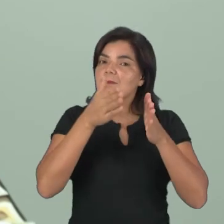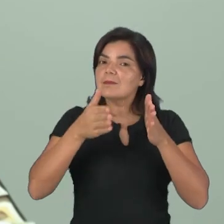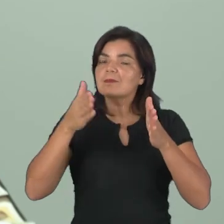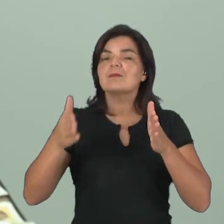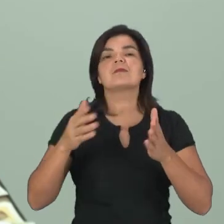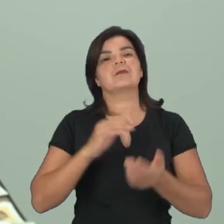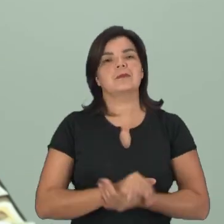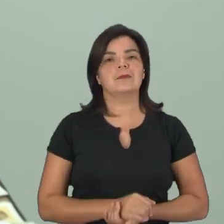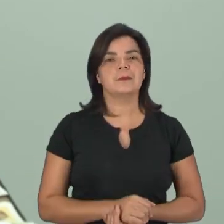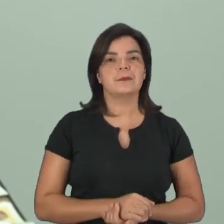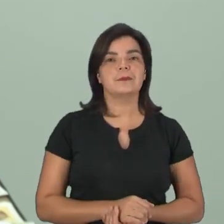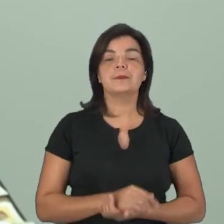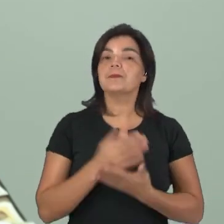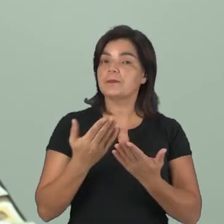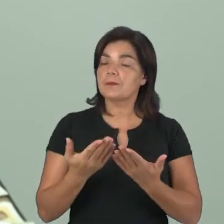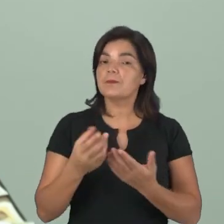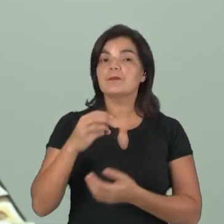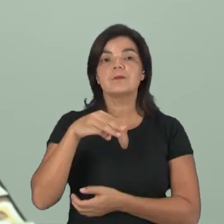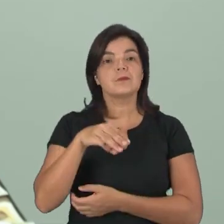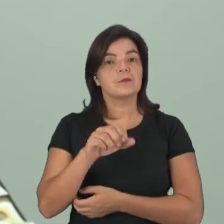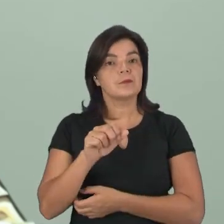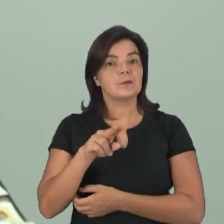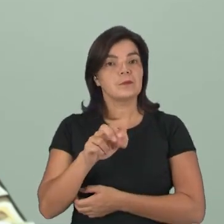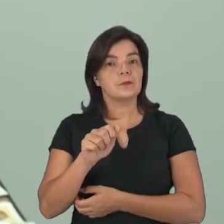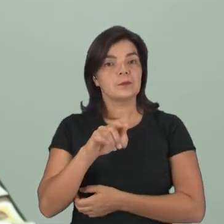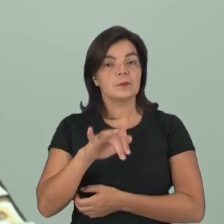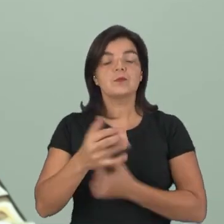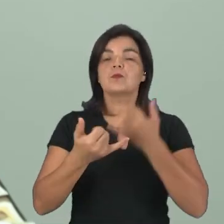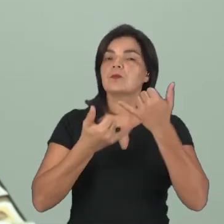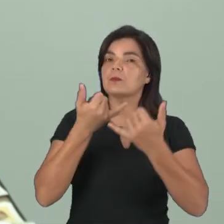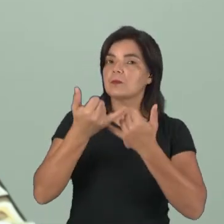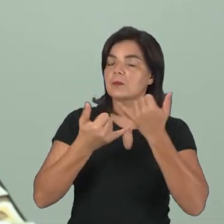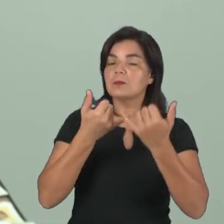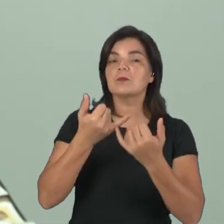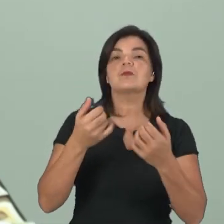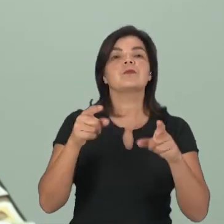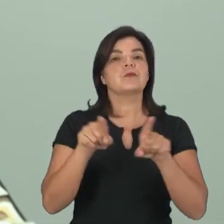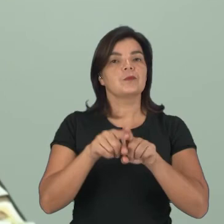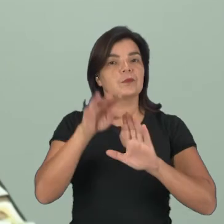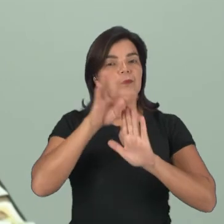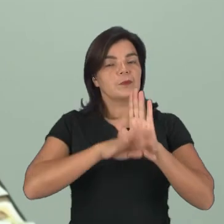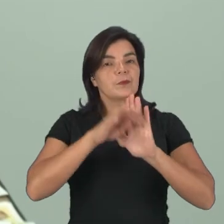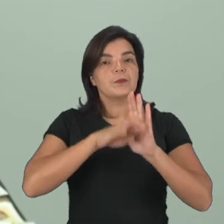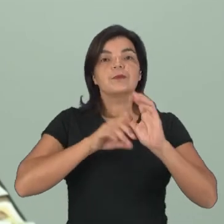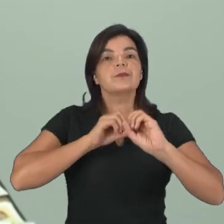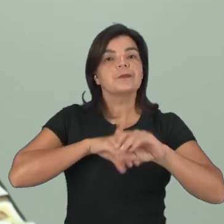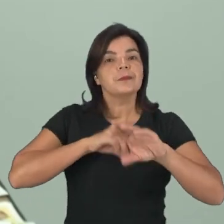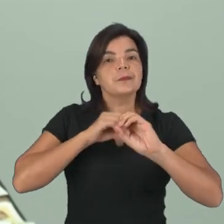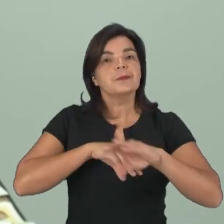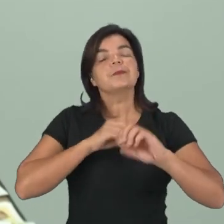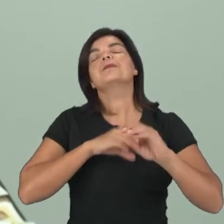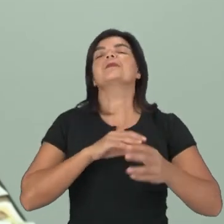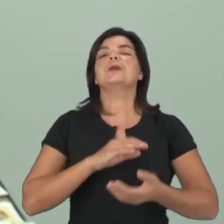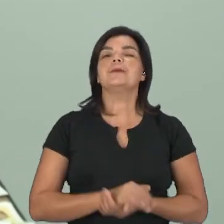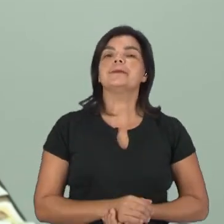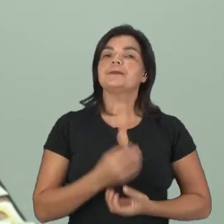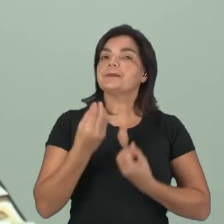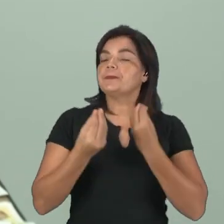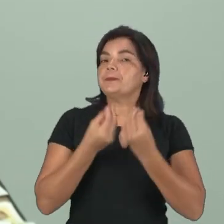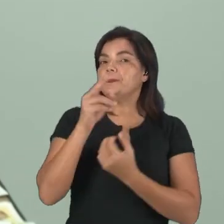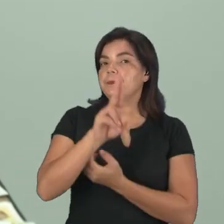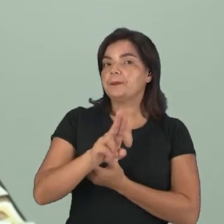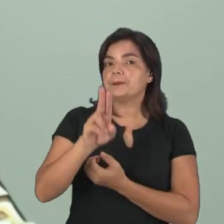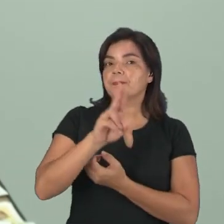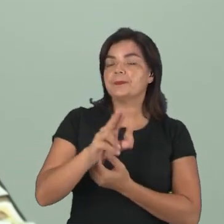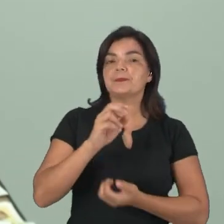passo a passo e os manuais manuais de jogos que também são textos instrucionais também nos ensinam